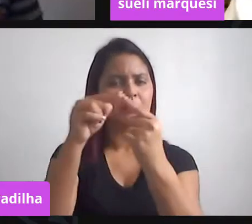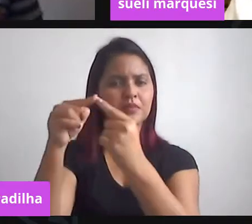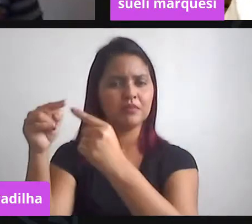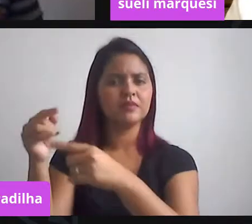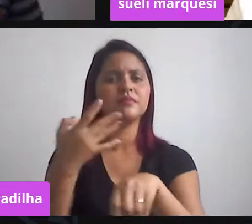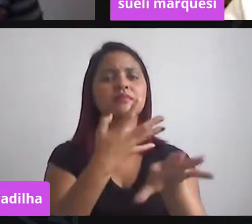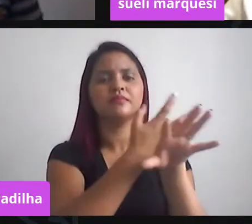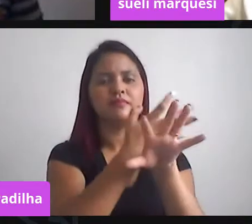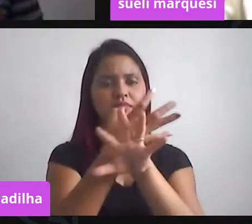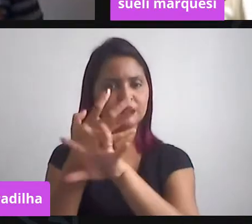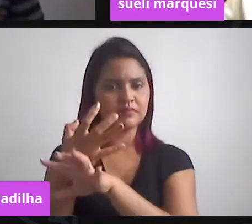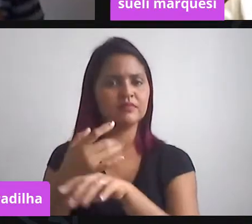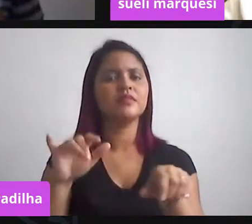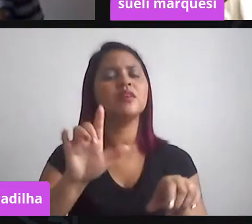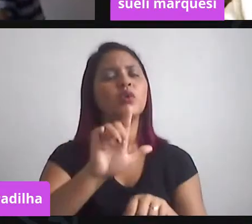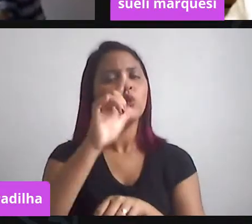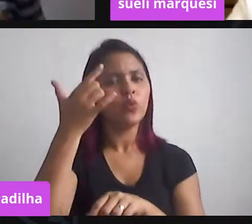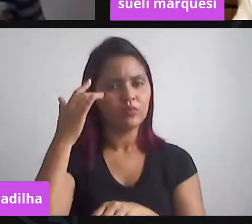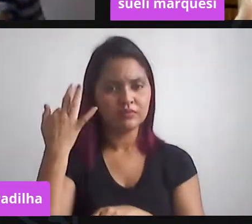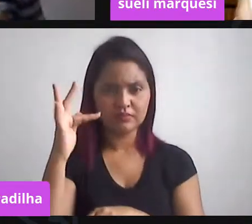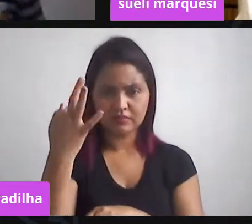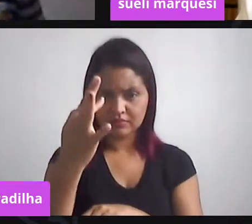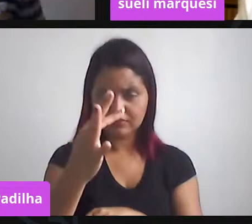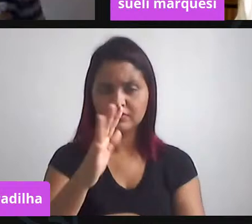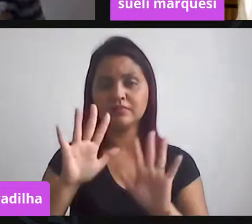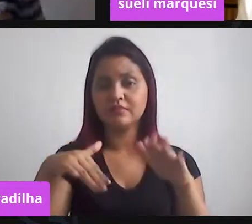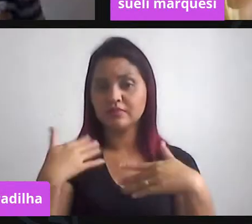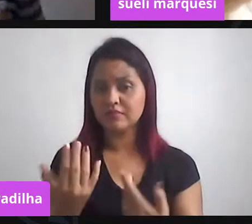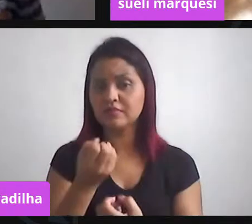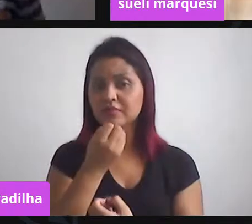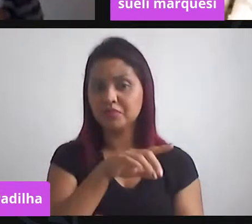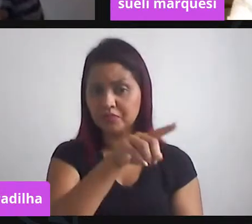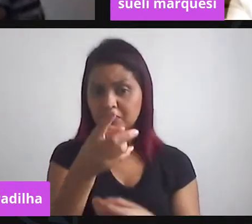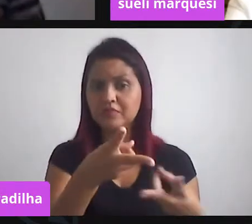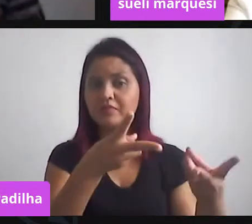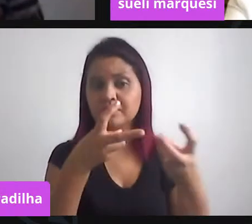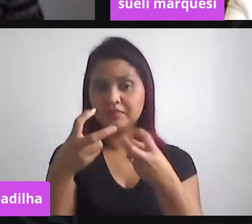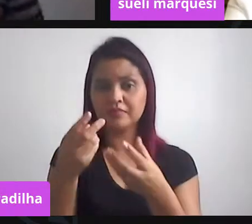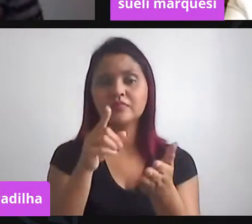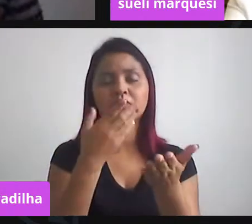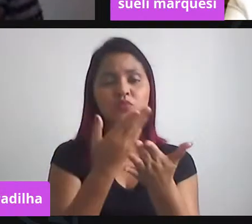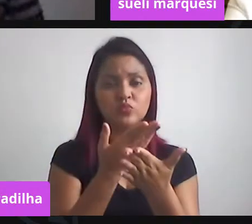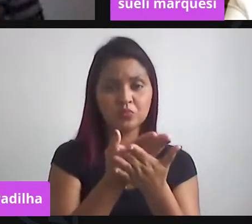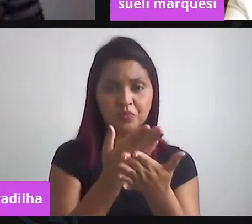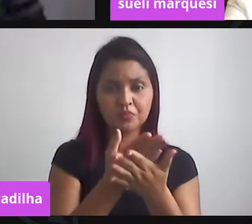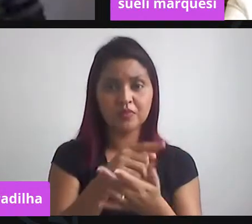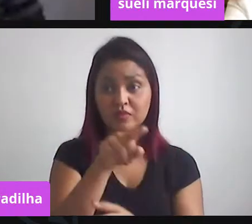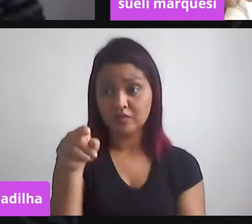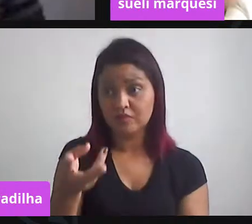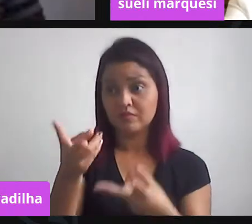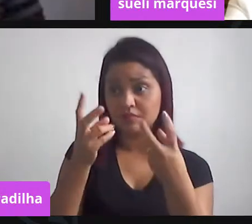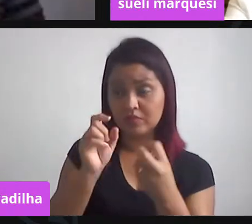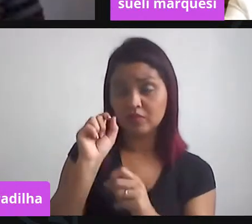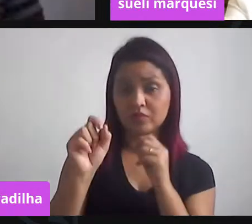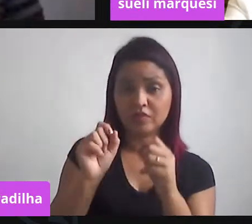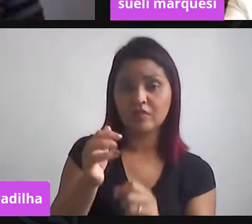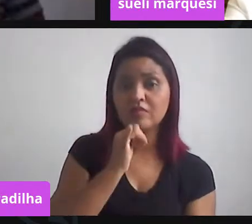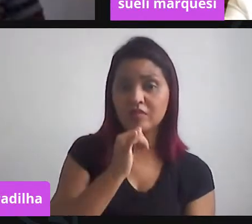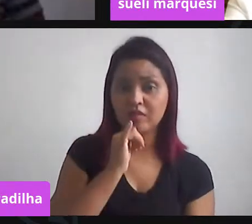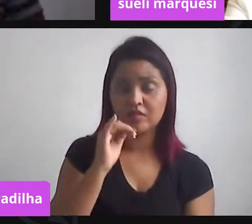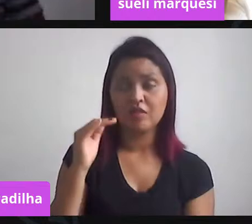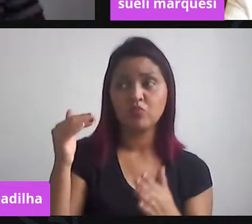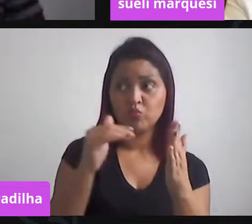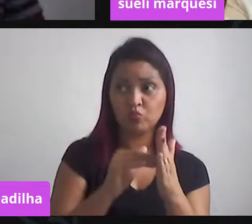outras linhas teóricas. Então, vale a pena você verificar. Você viu que no exemplo que eu dei, esse último agora